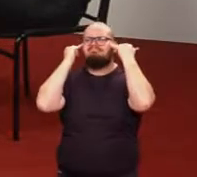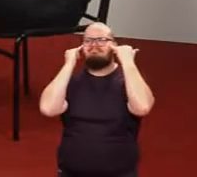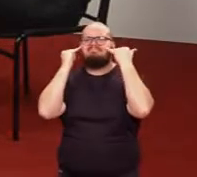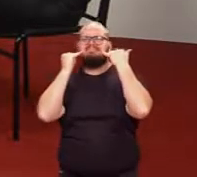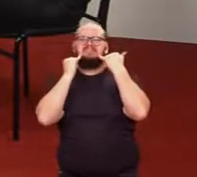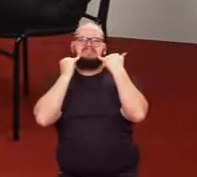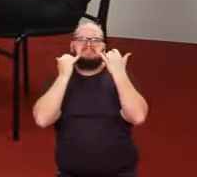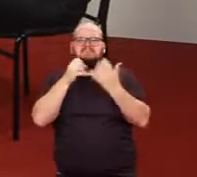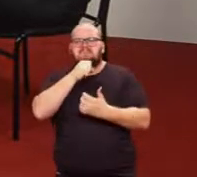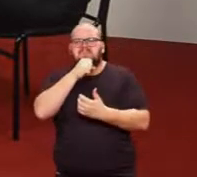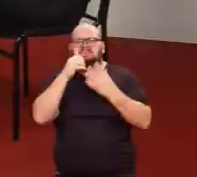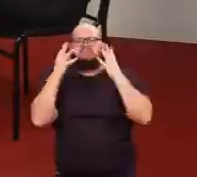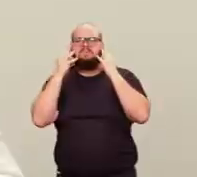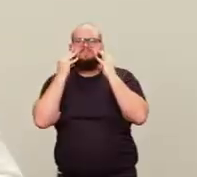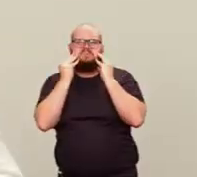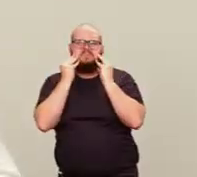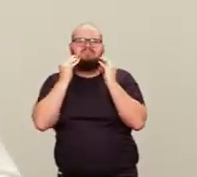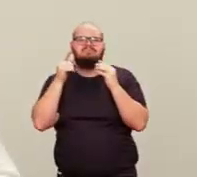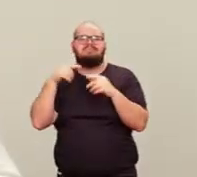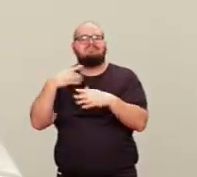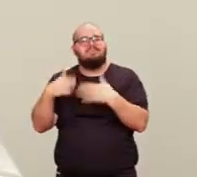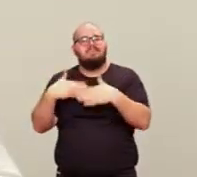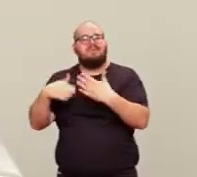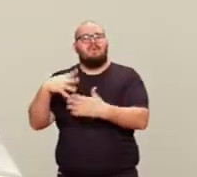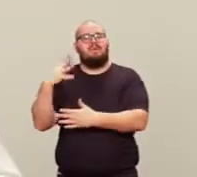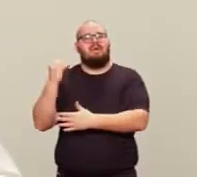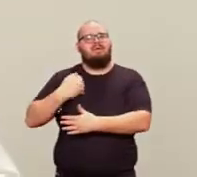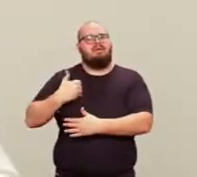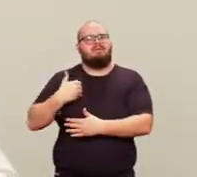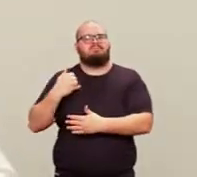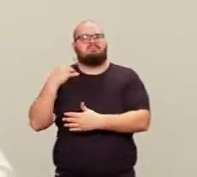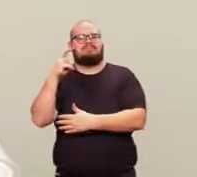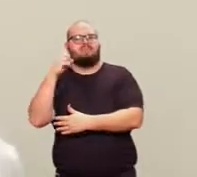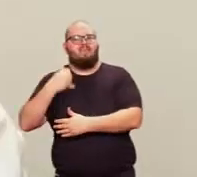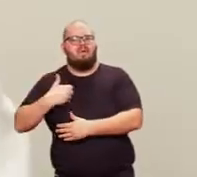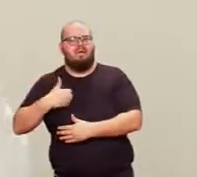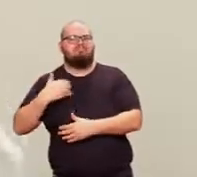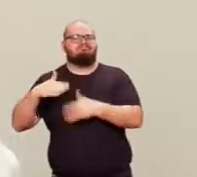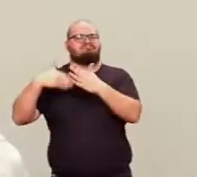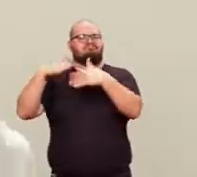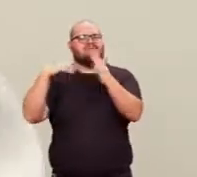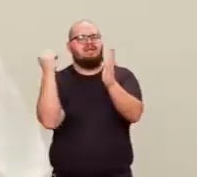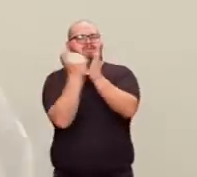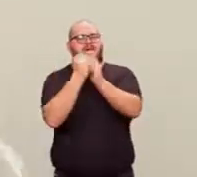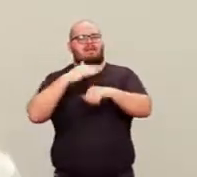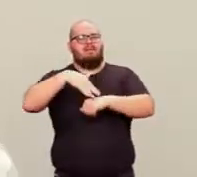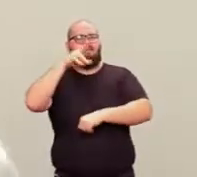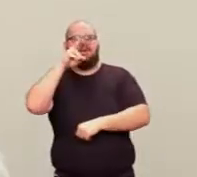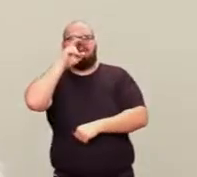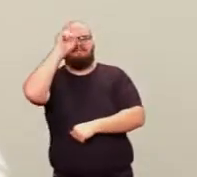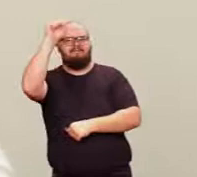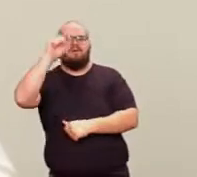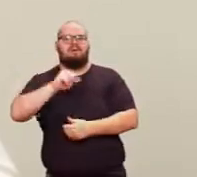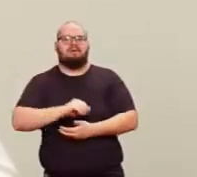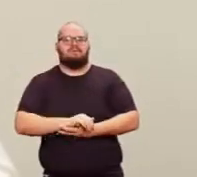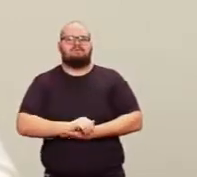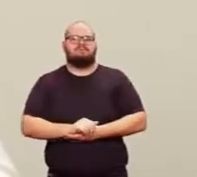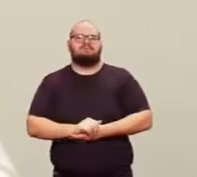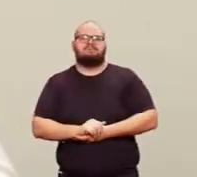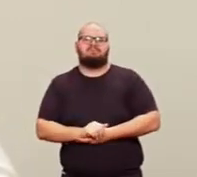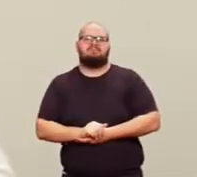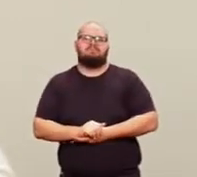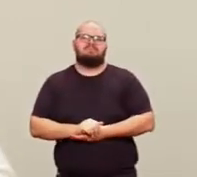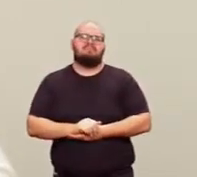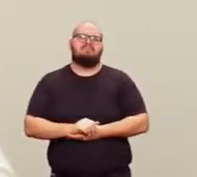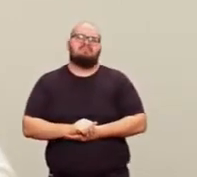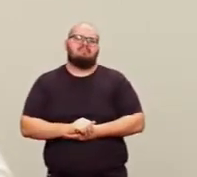marcas faciais. Então, com o passar do tempo, 40, 50, essas marcas vão ficando cada vez mais